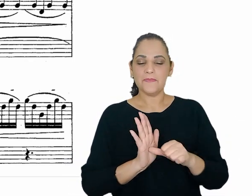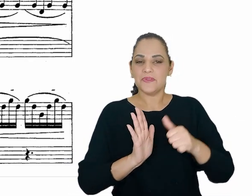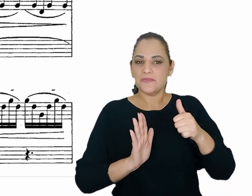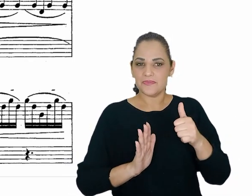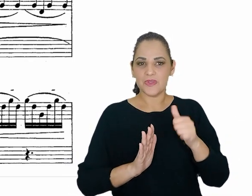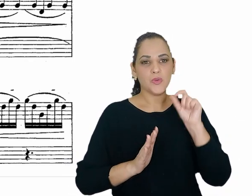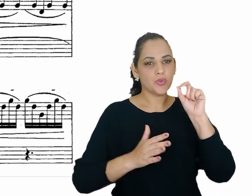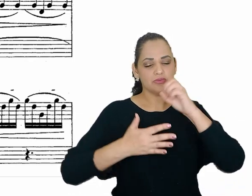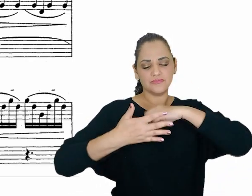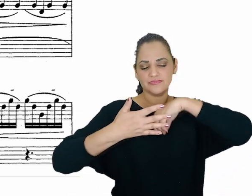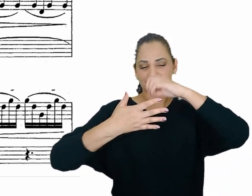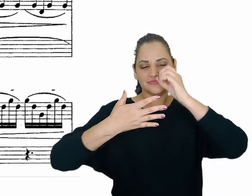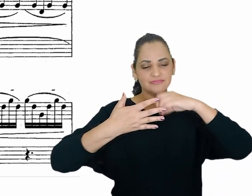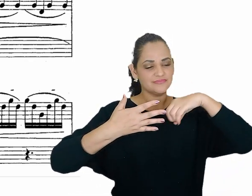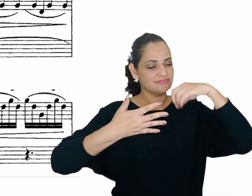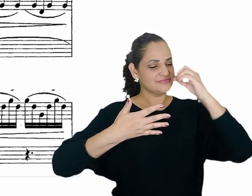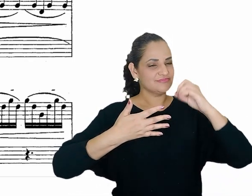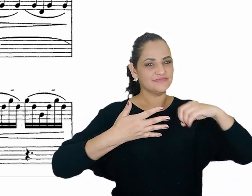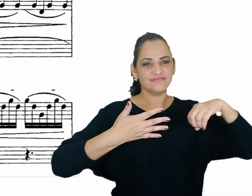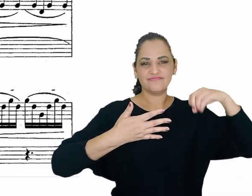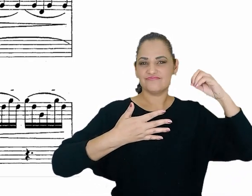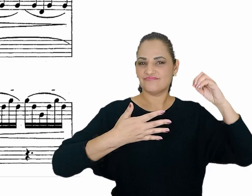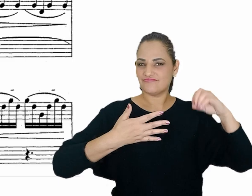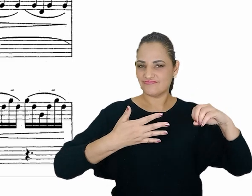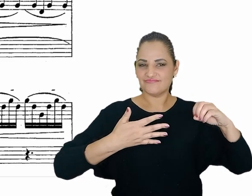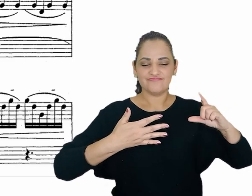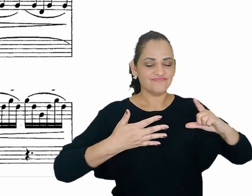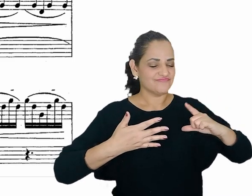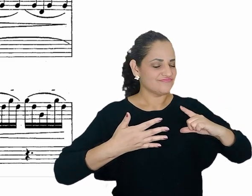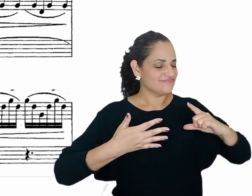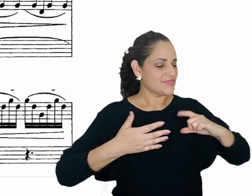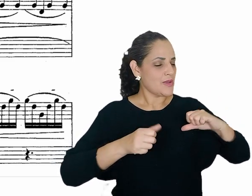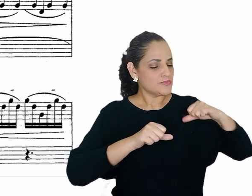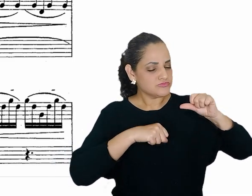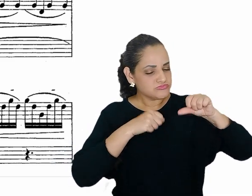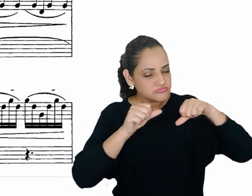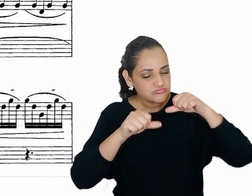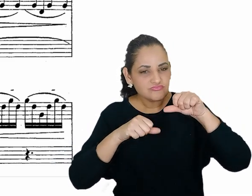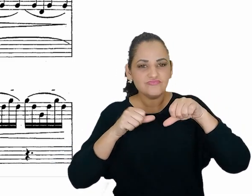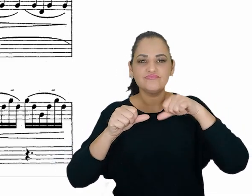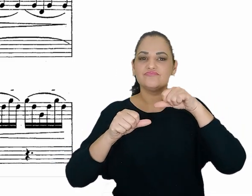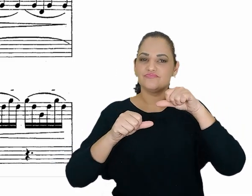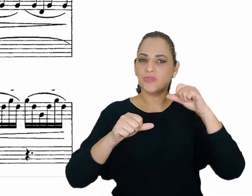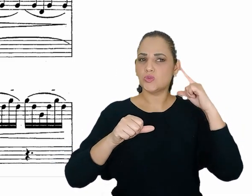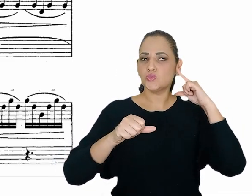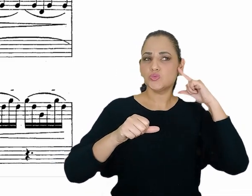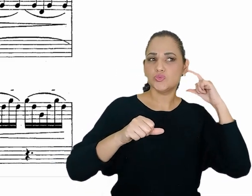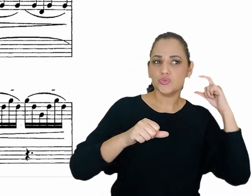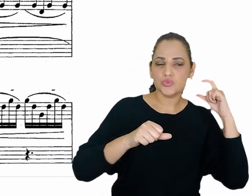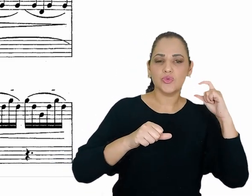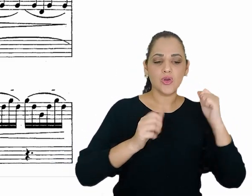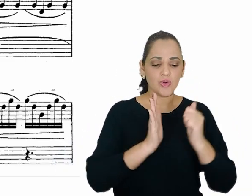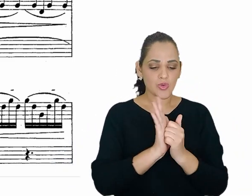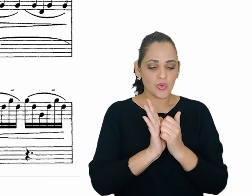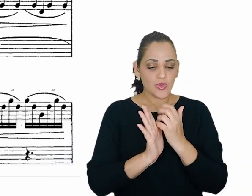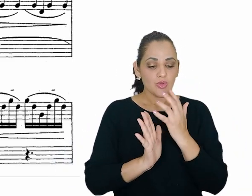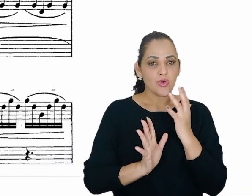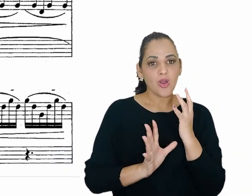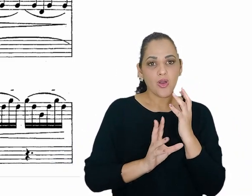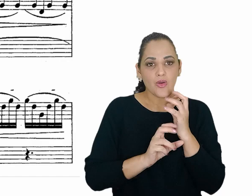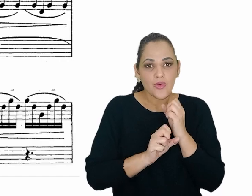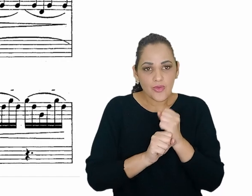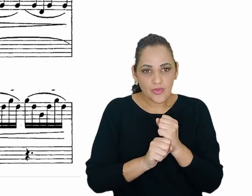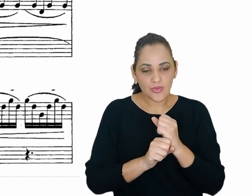primeira é sobre a harmonia. Rachmaninoff emprega uma harmonia cambiante, com muitas mudanças de centro tonais e com